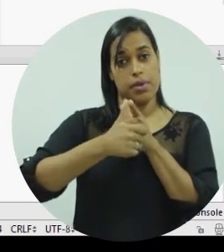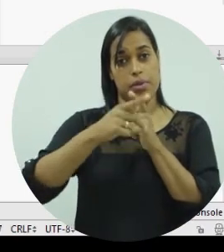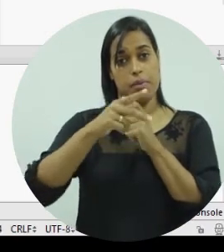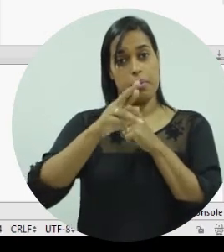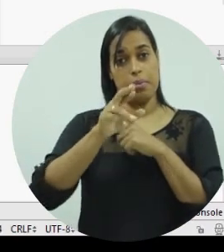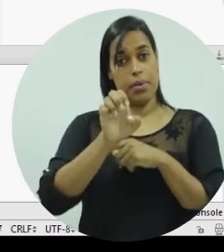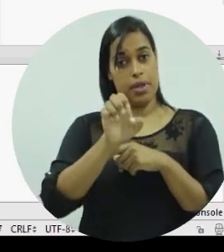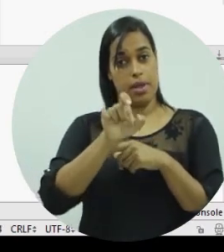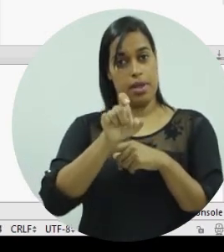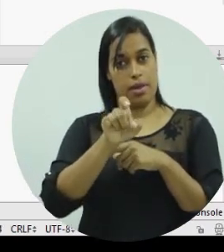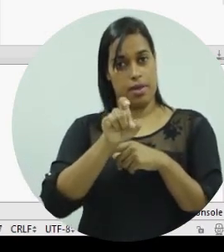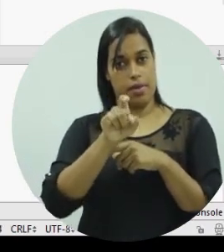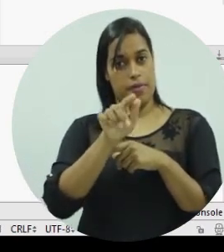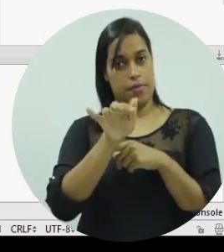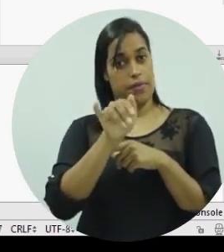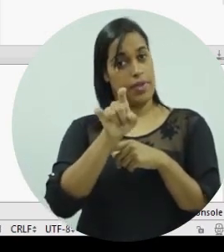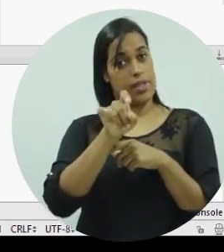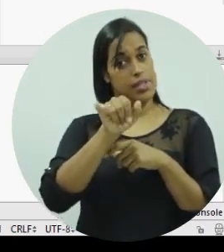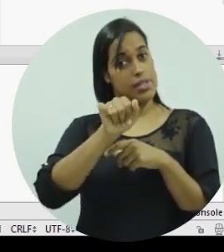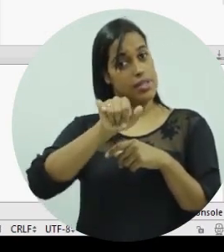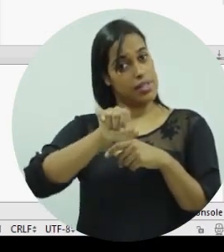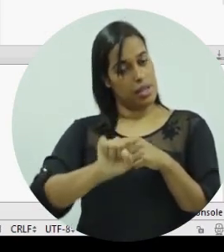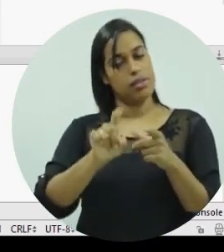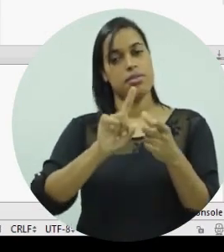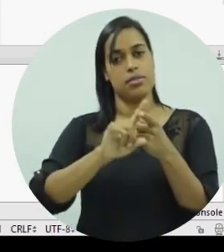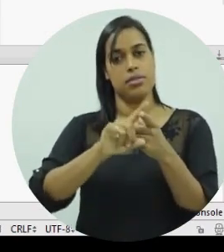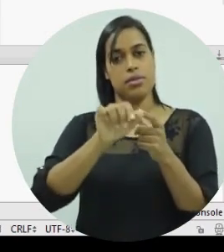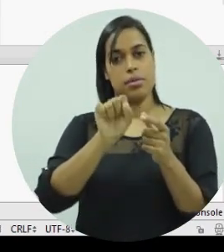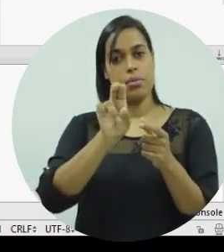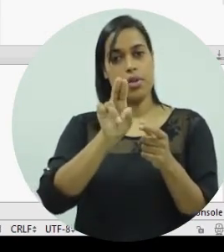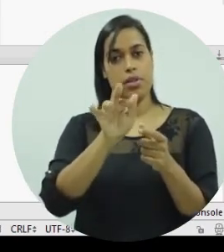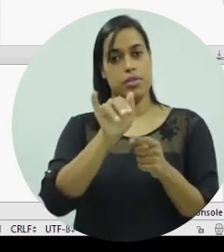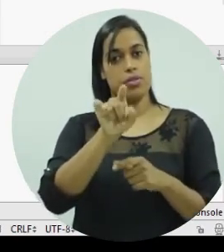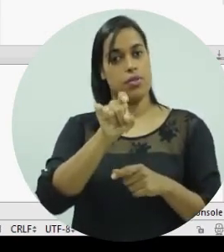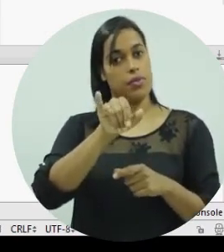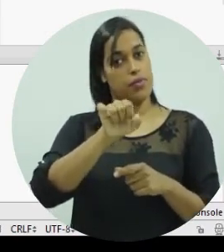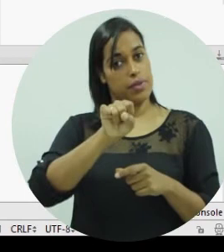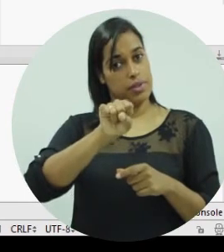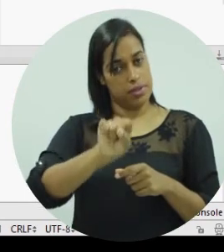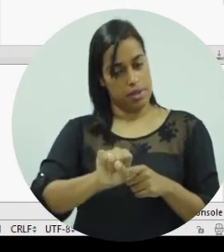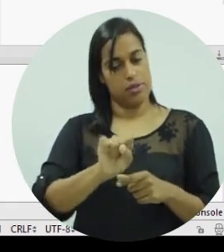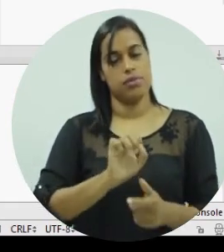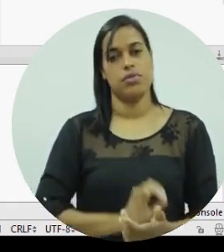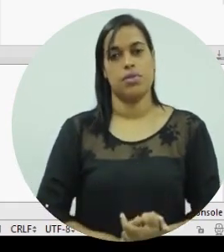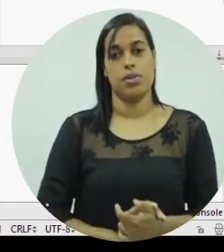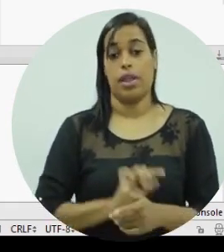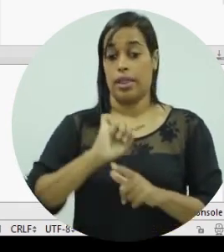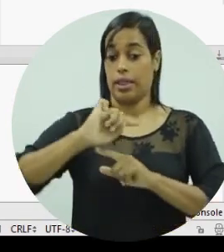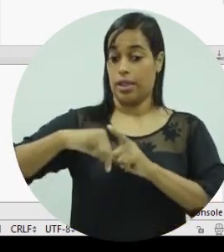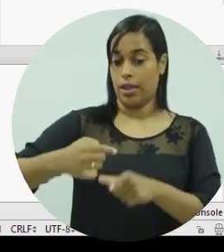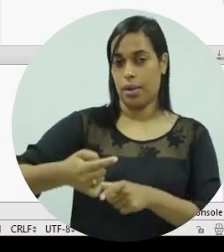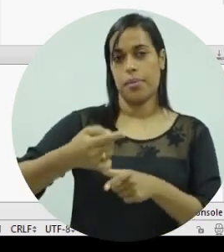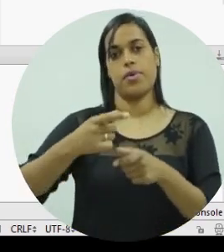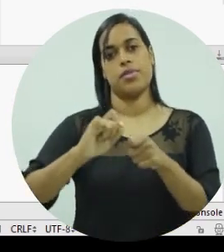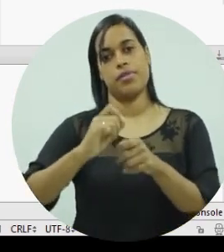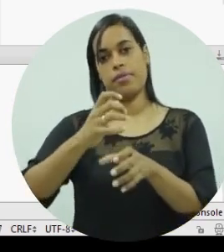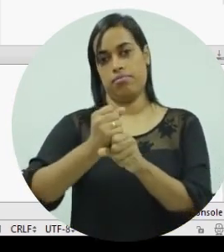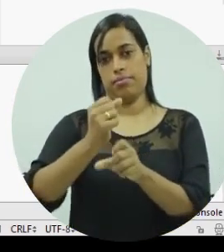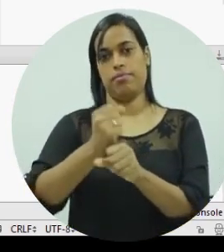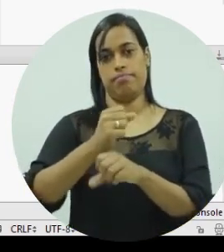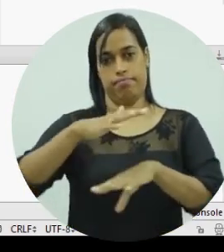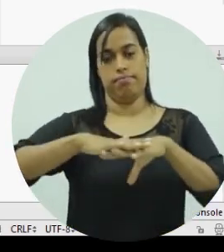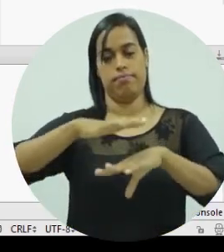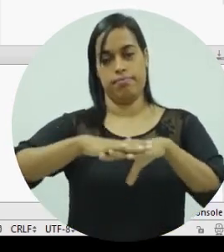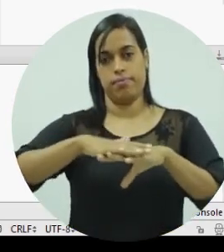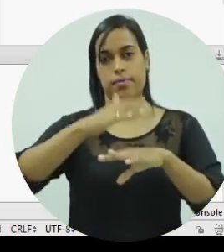prefixais e sufixais. Depois é realizada as operações. Então, nesse caso aqui, primeiro